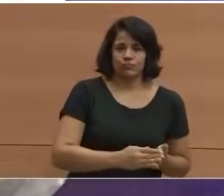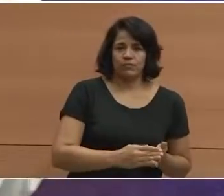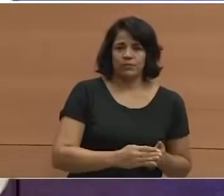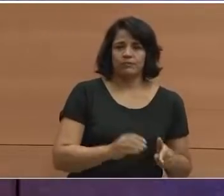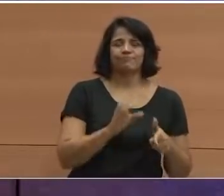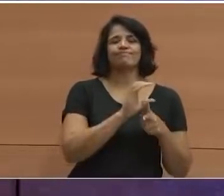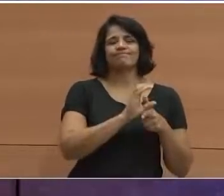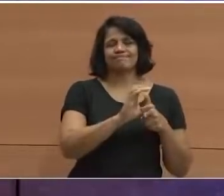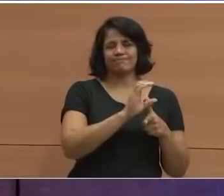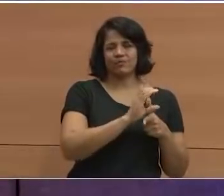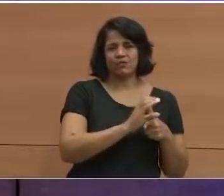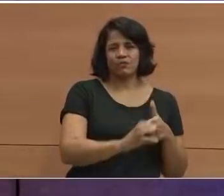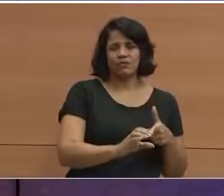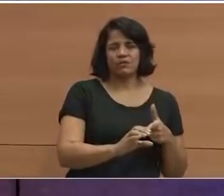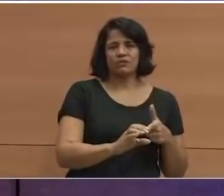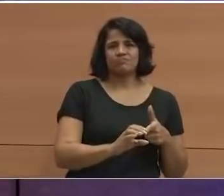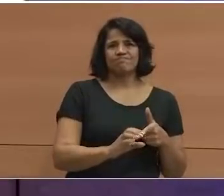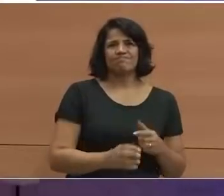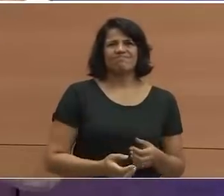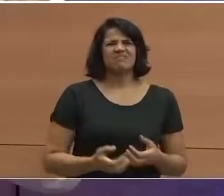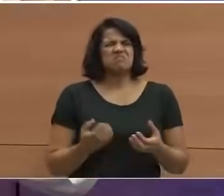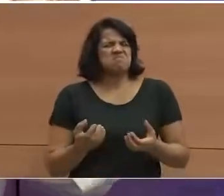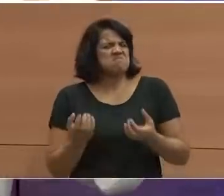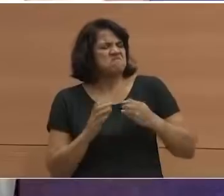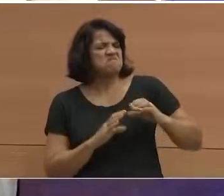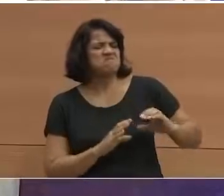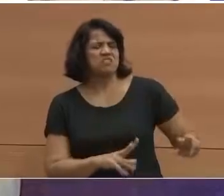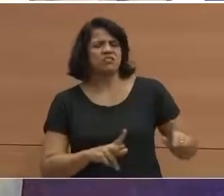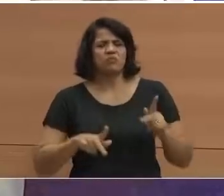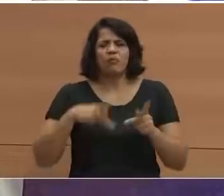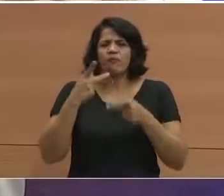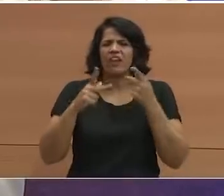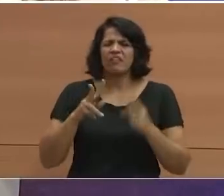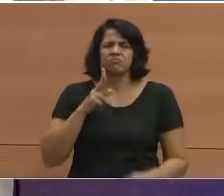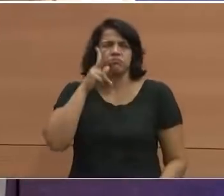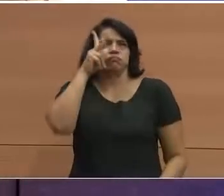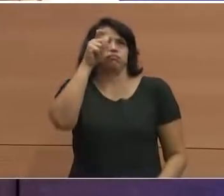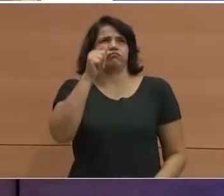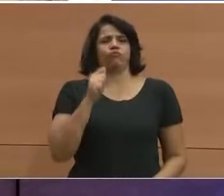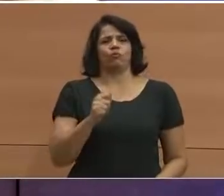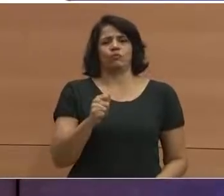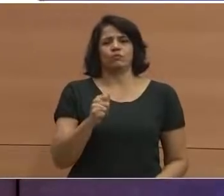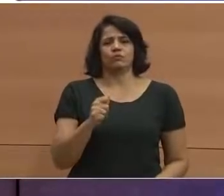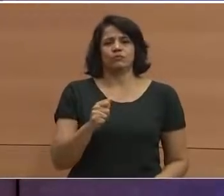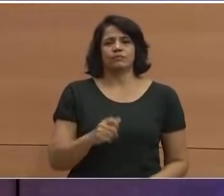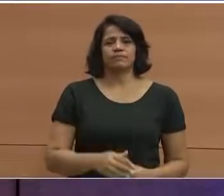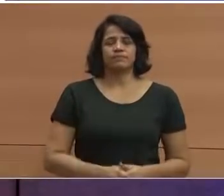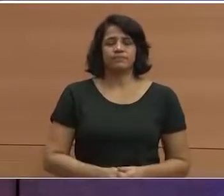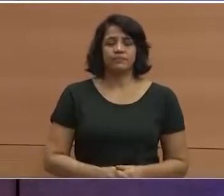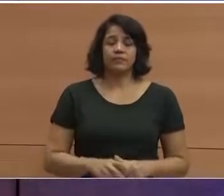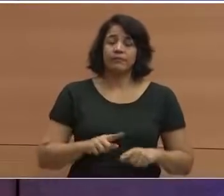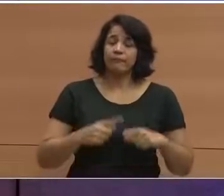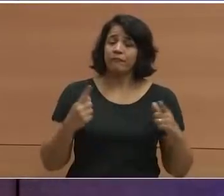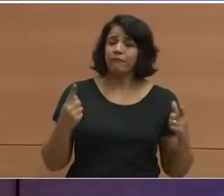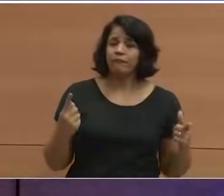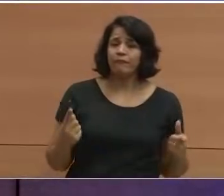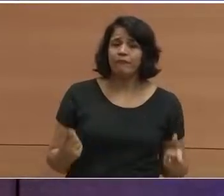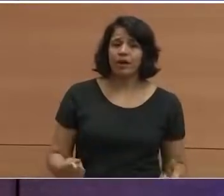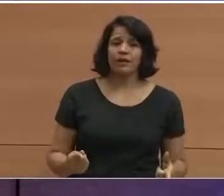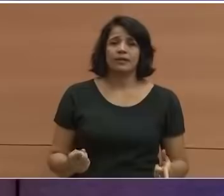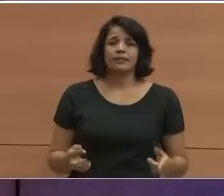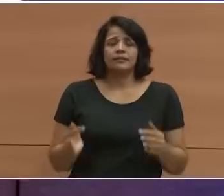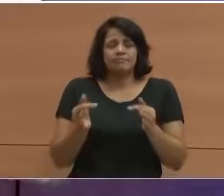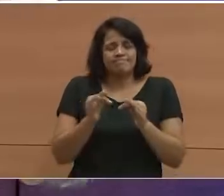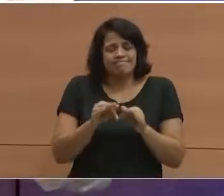mais incisivo. Ele colocou-se praticamente na mesma posição de igualdade com Apolo. Ele